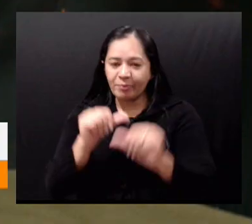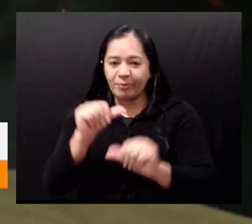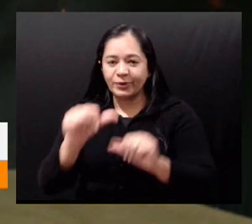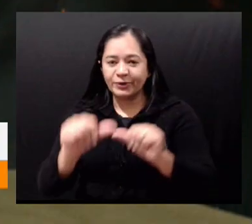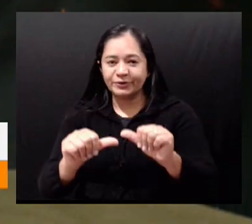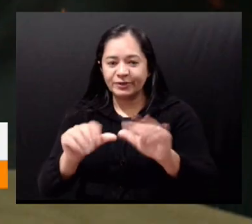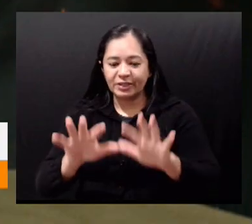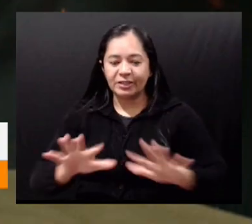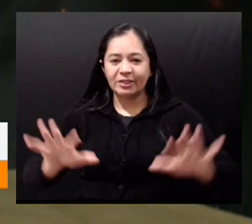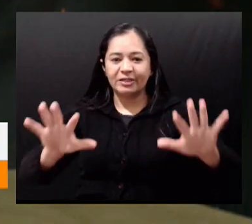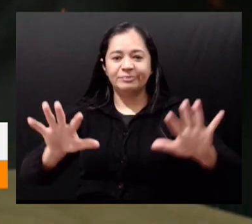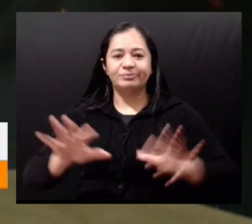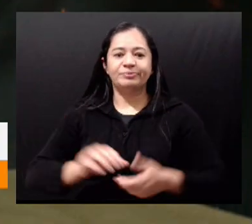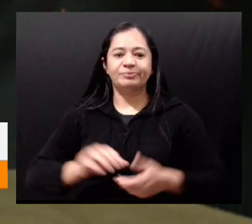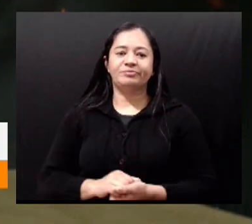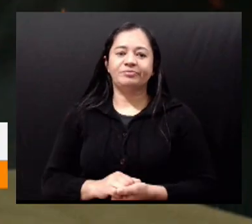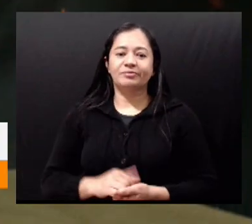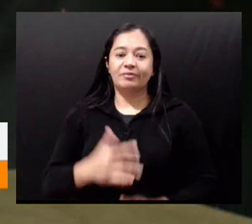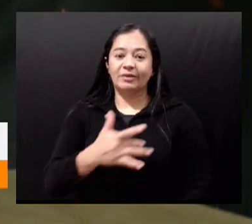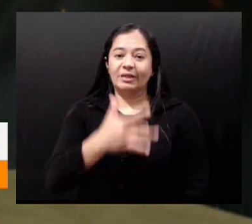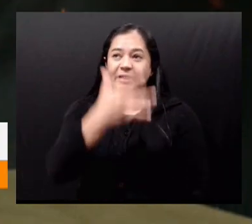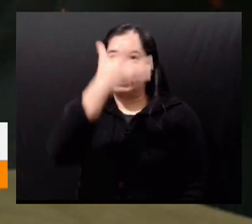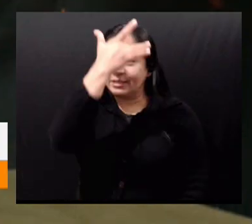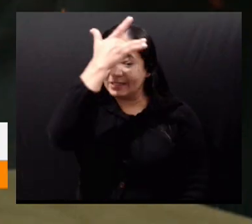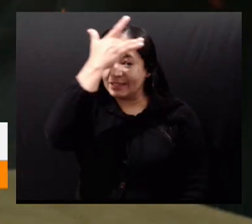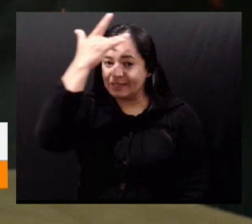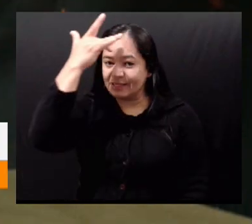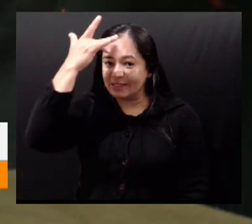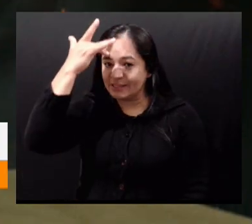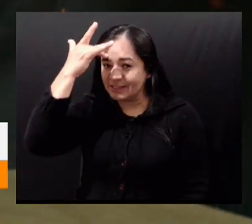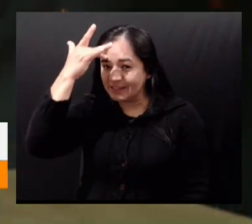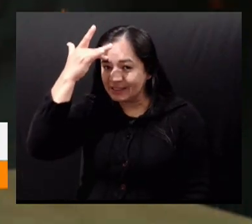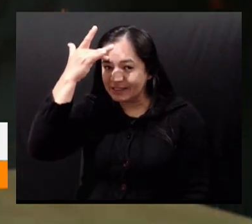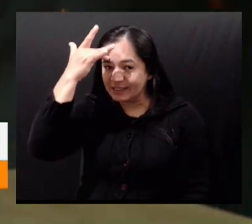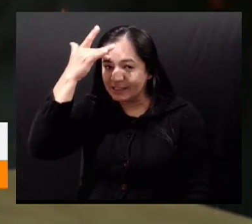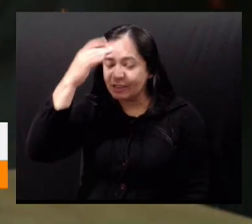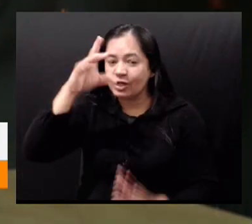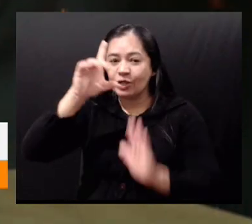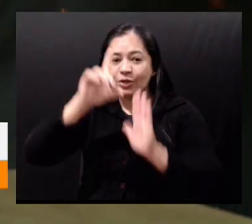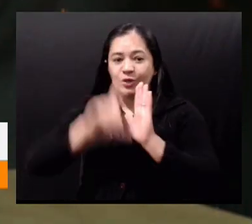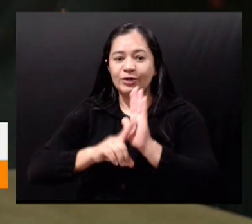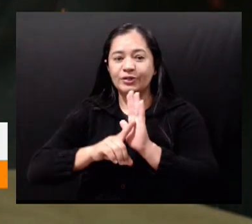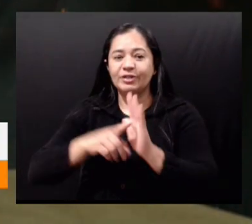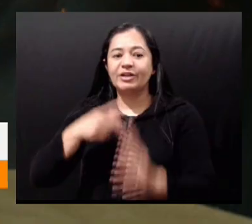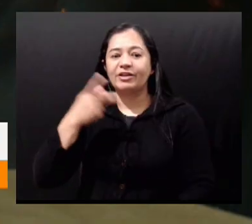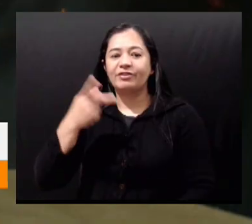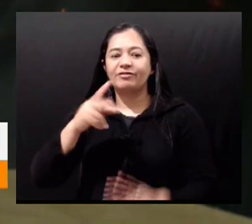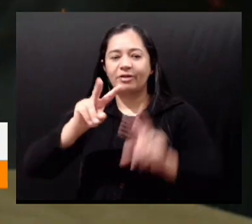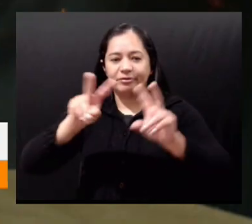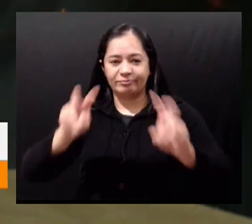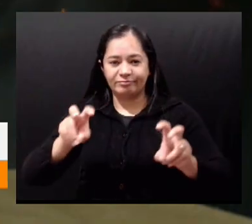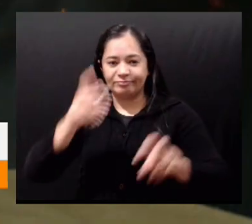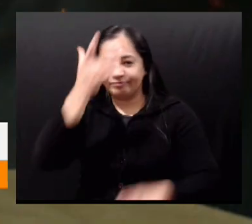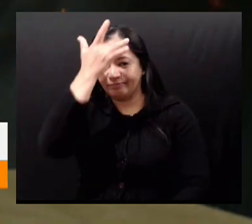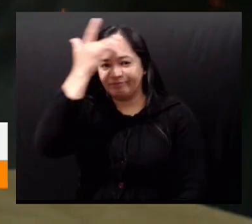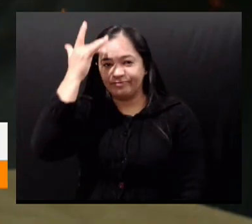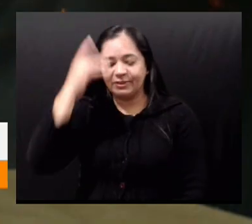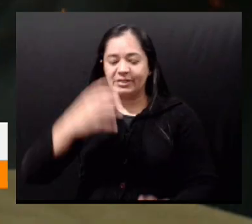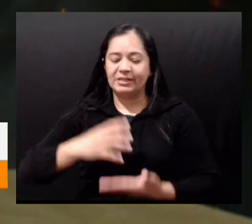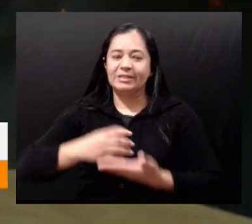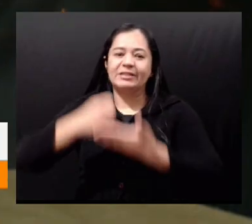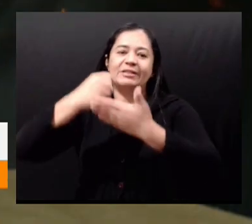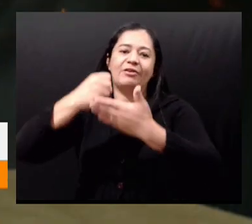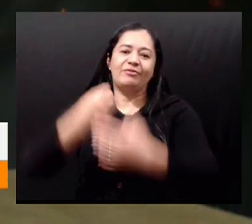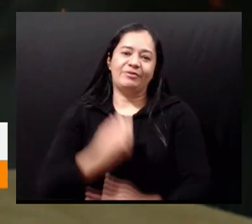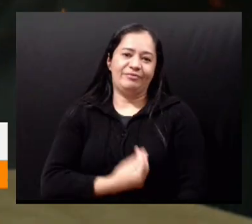volta. Saúde mental é um direito e falar sobre isso salva vidas. E é por isso que a